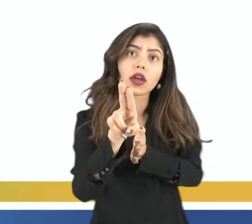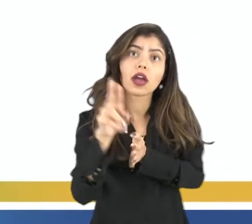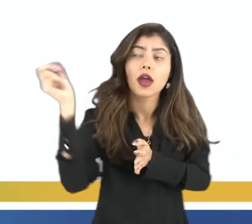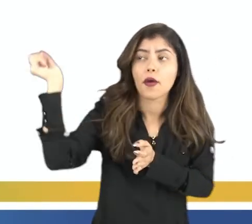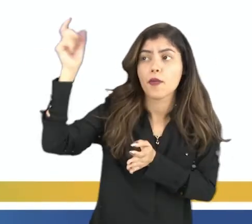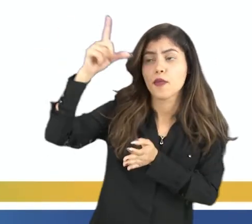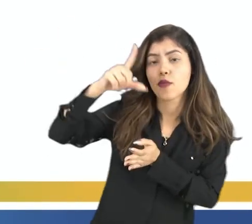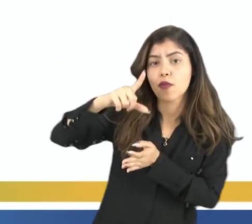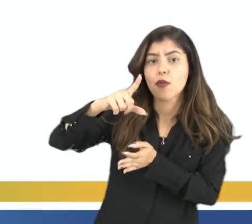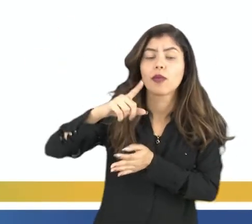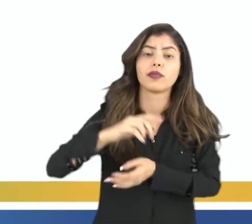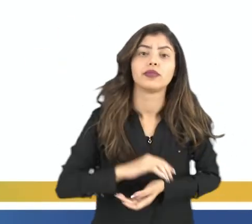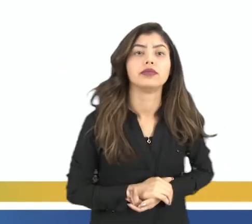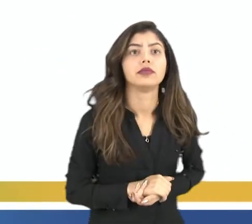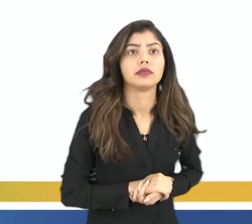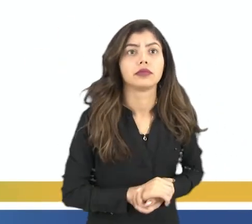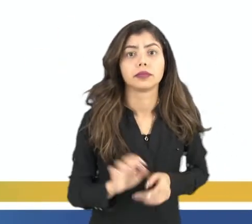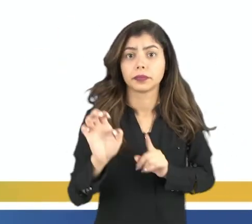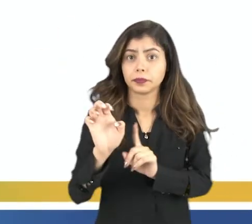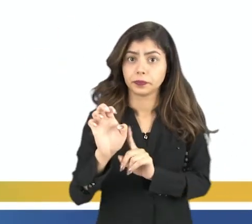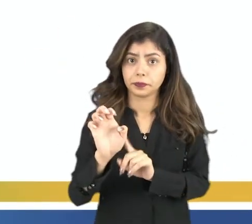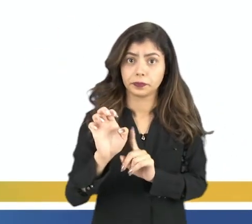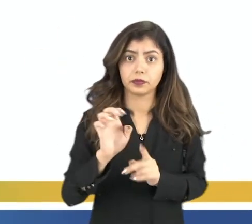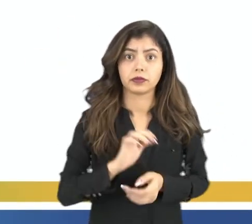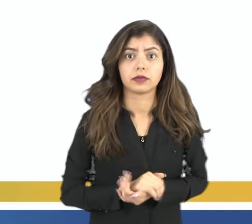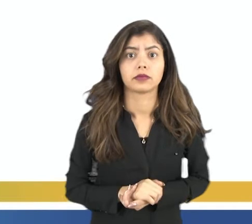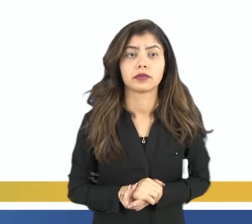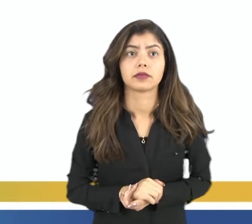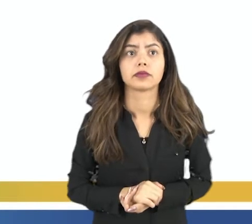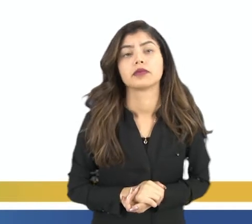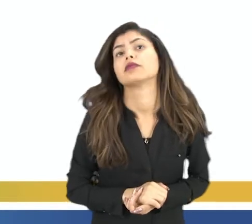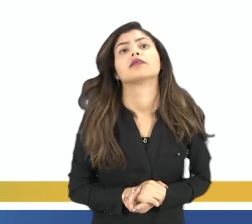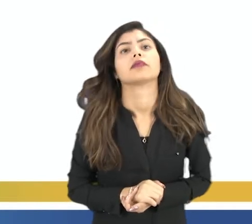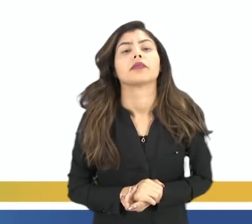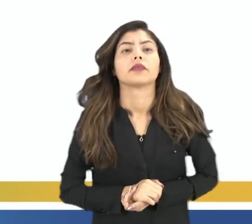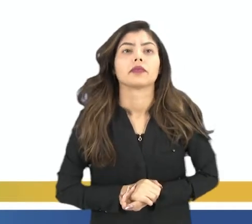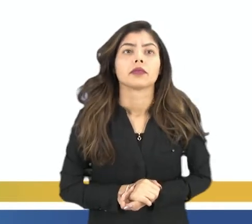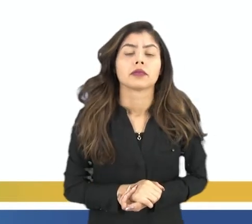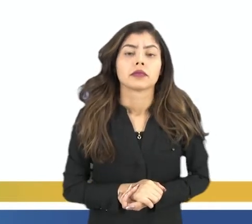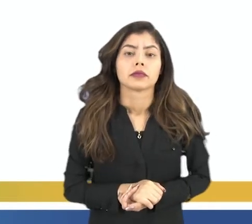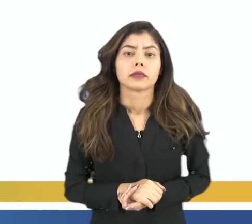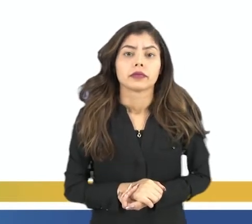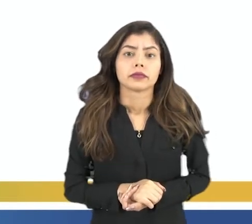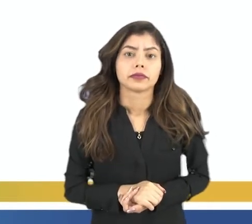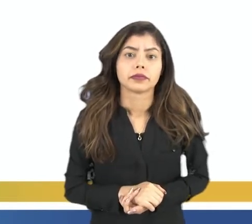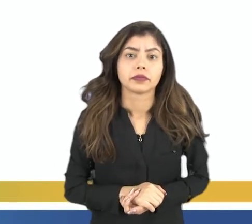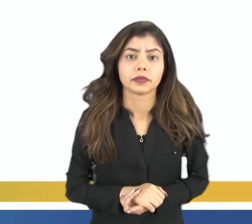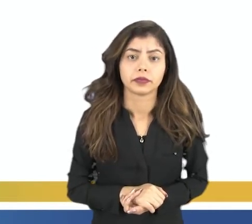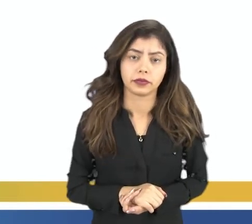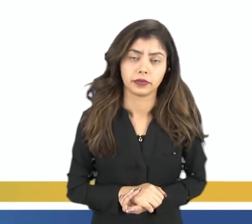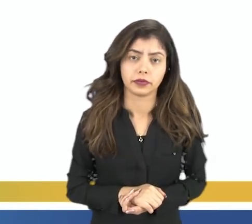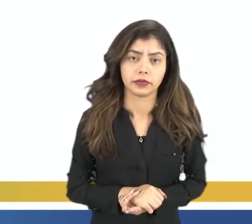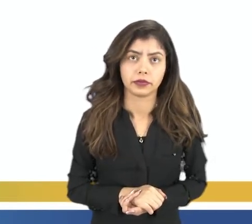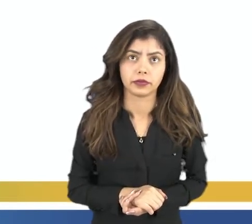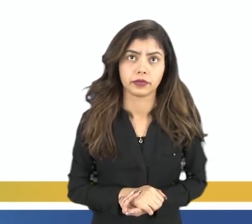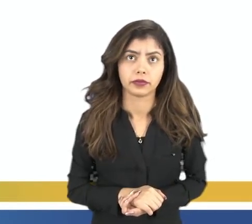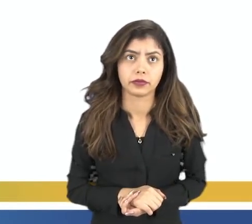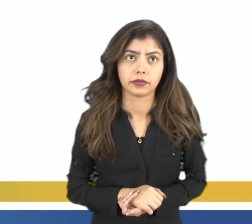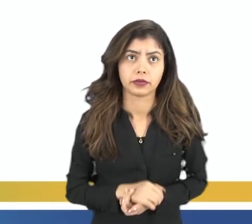sol. Vamos para a letra E. We always wash. Nós sempre